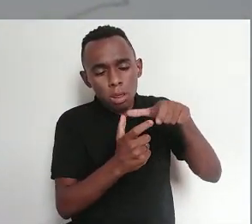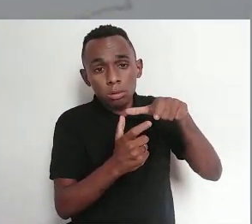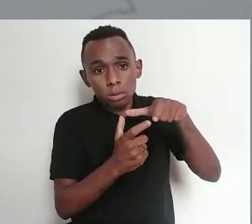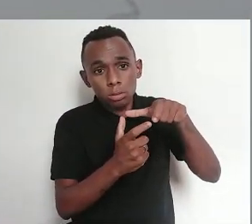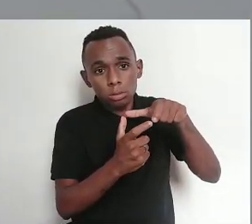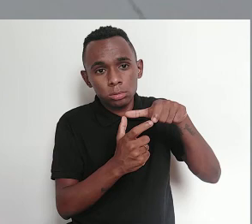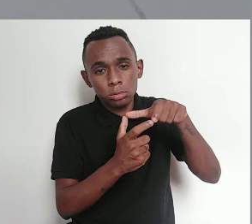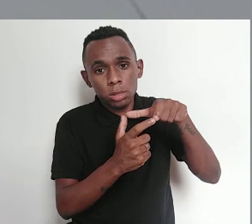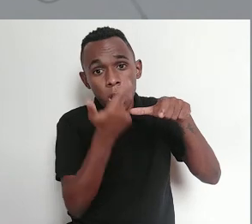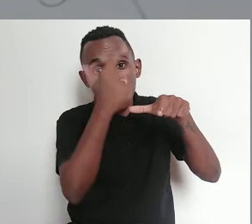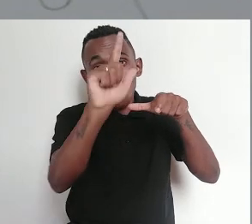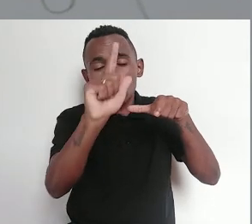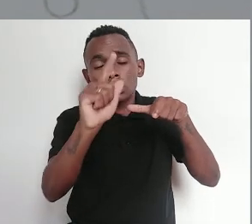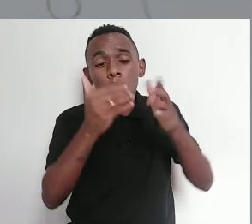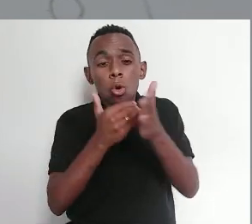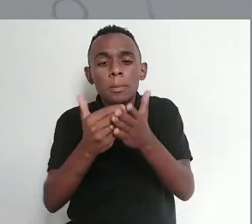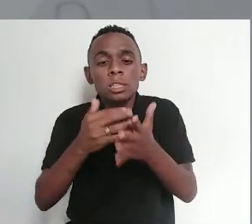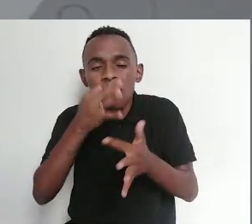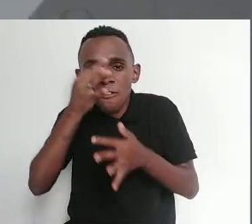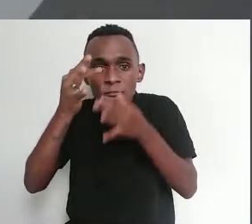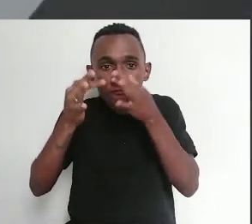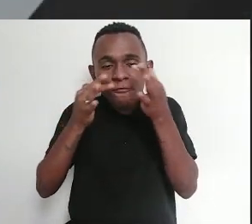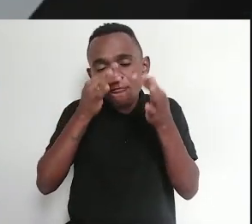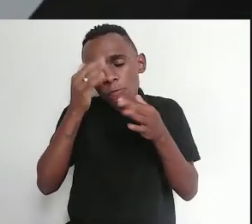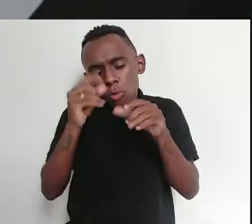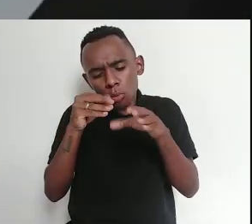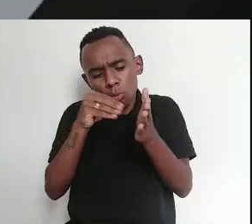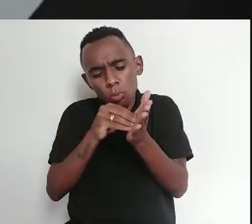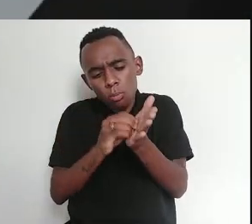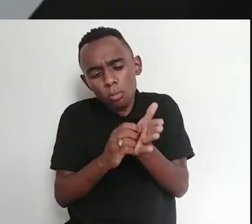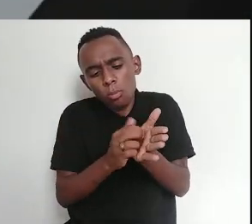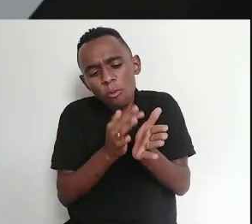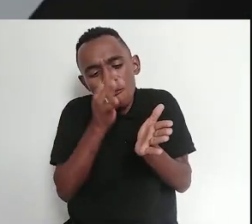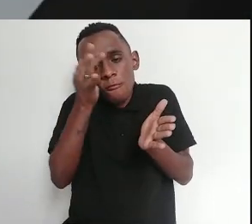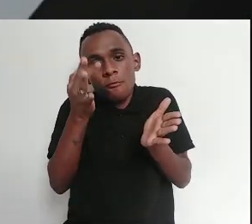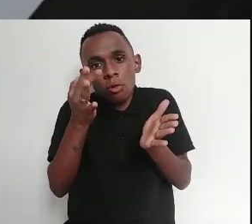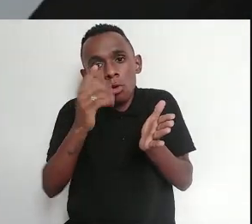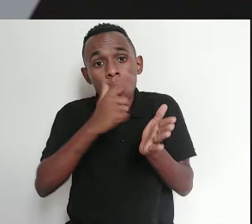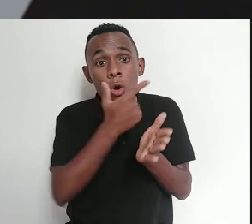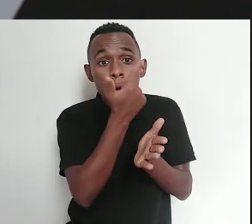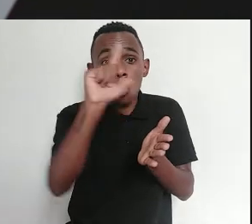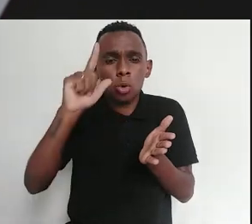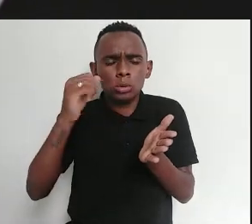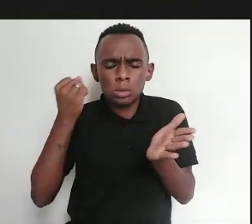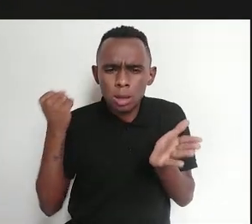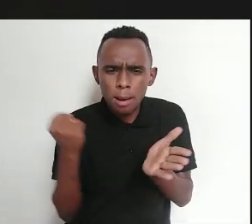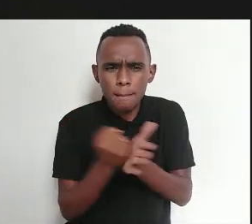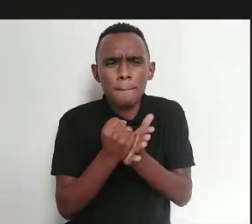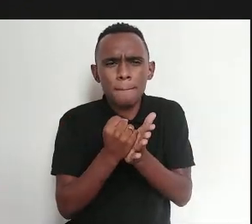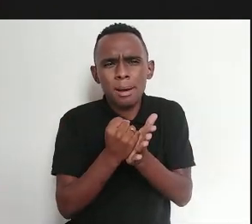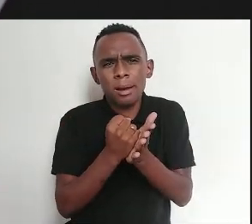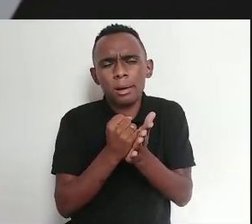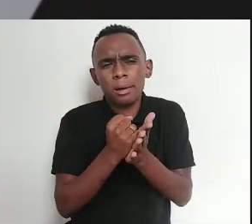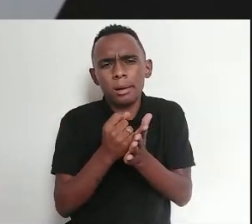aqui com uma florzinha que partiu de um ponto, aqui de símbolos de